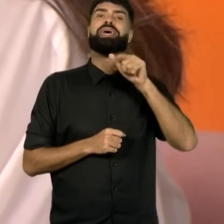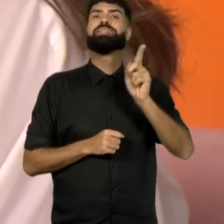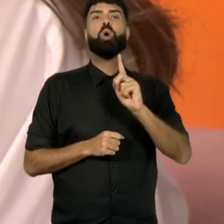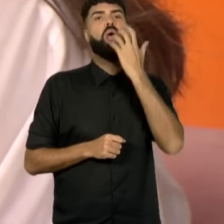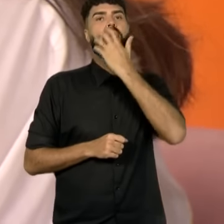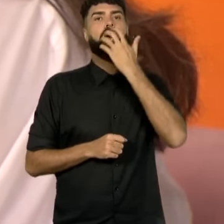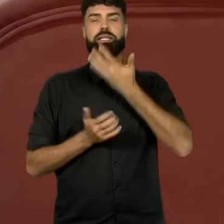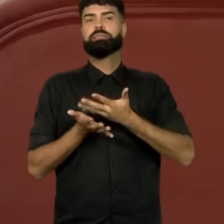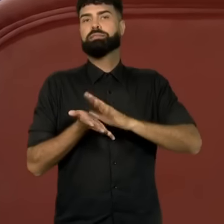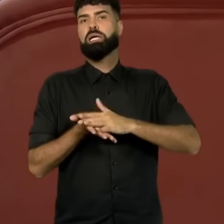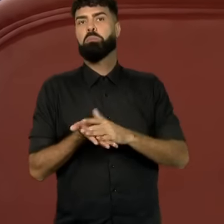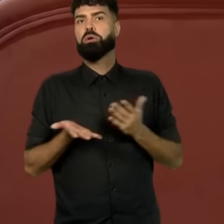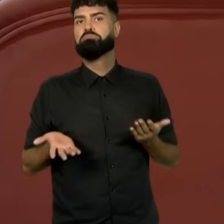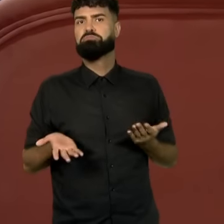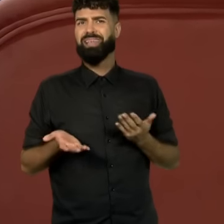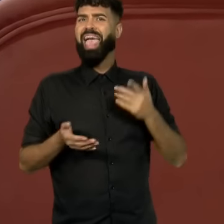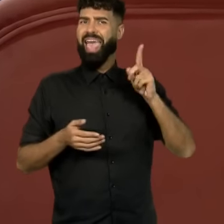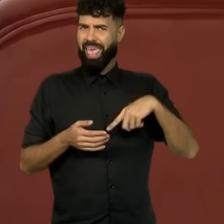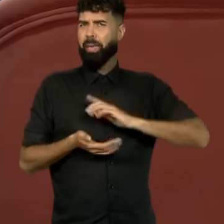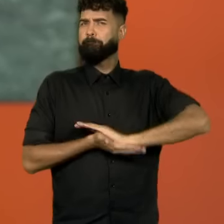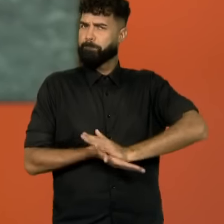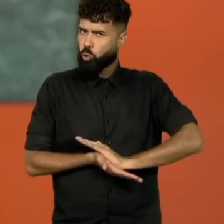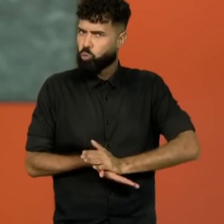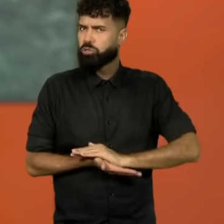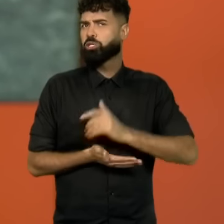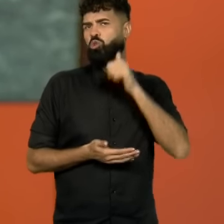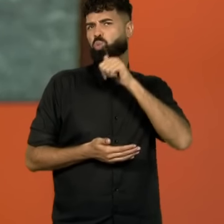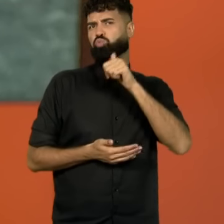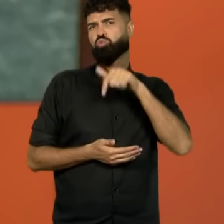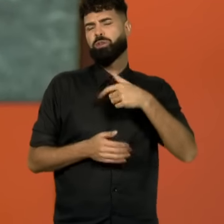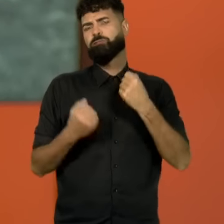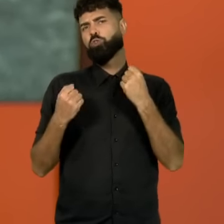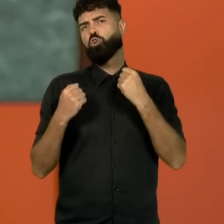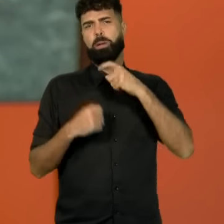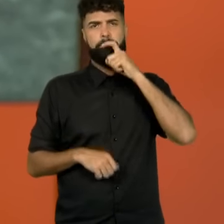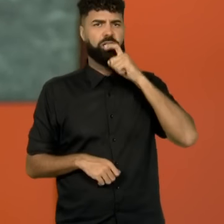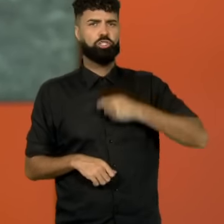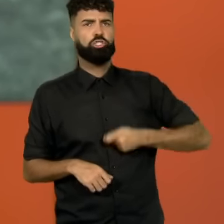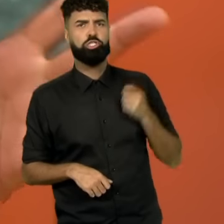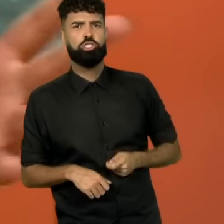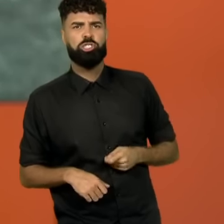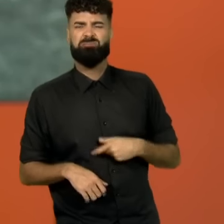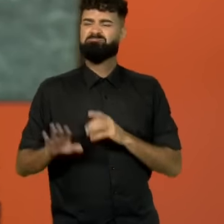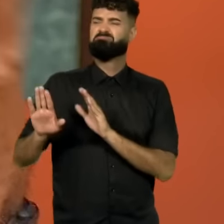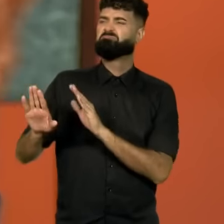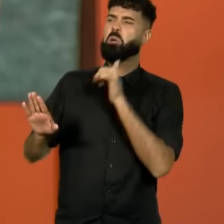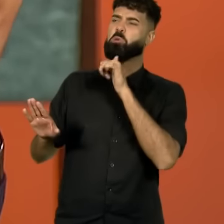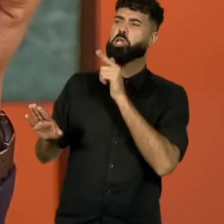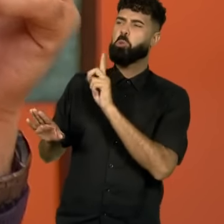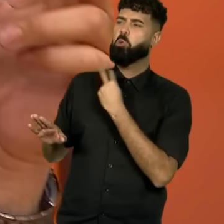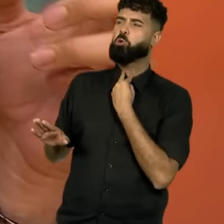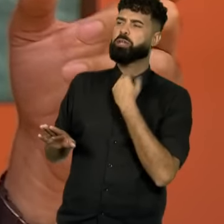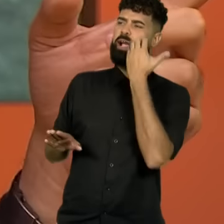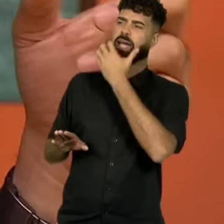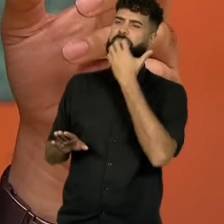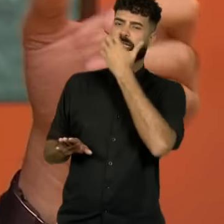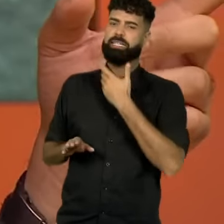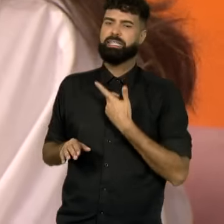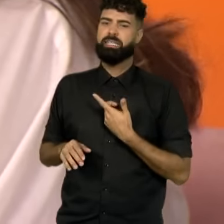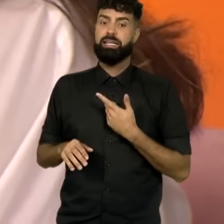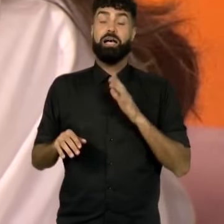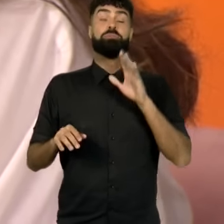que não cantava samba. Um mercado misógino, né? Absolutamente machista, que dizia que mulher não cantava samba. Não cantava, não